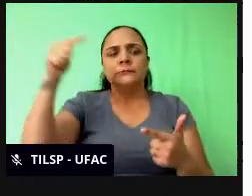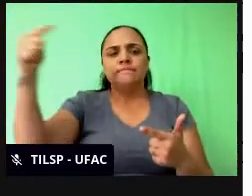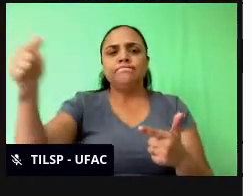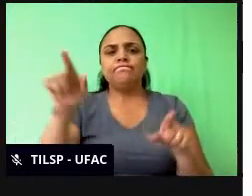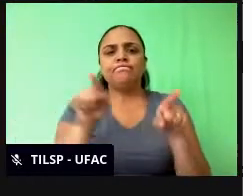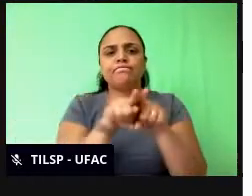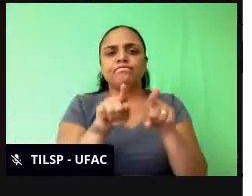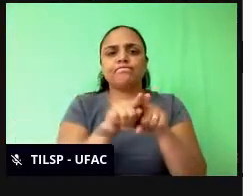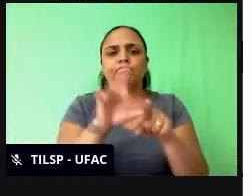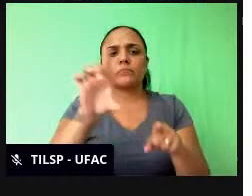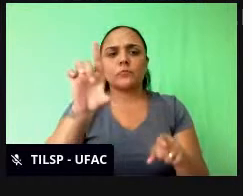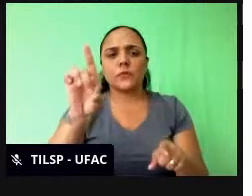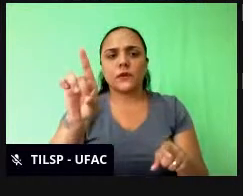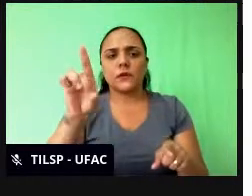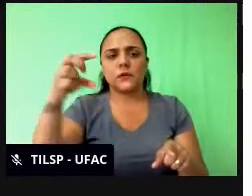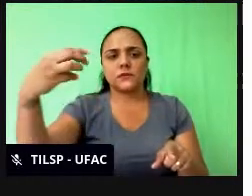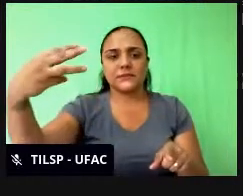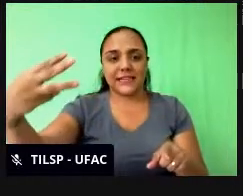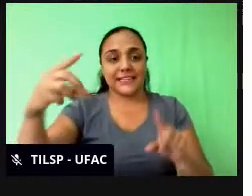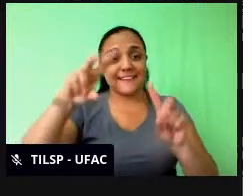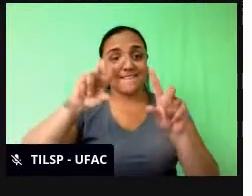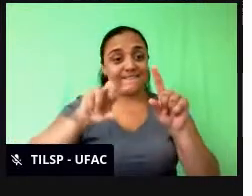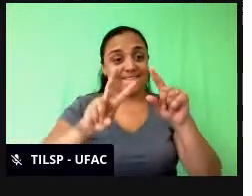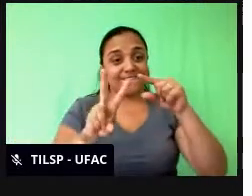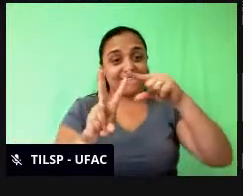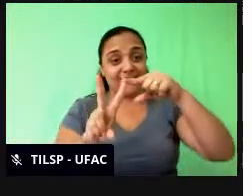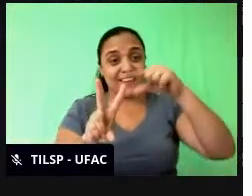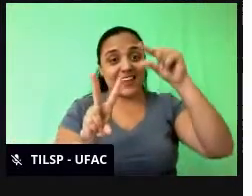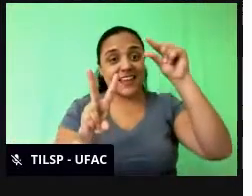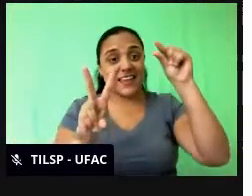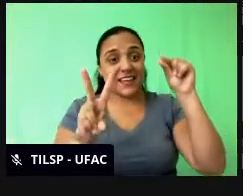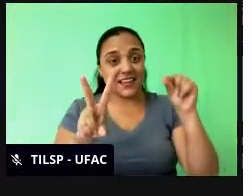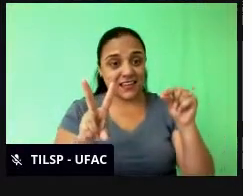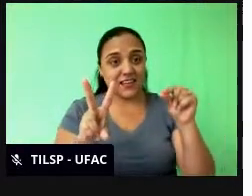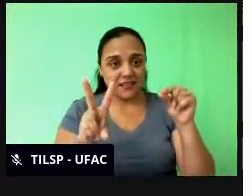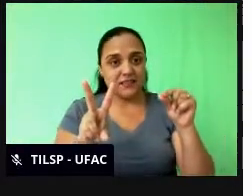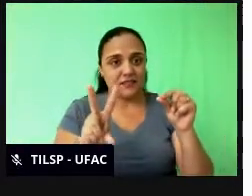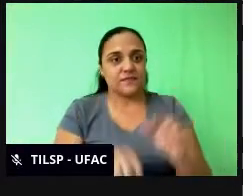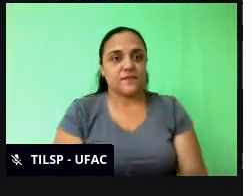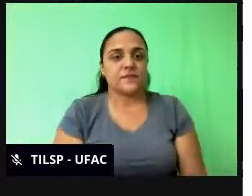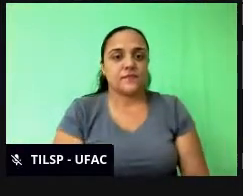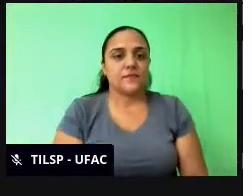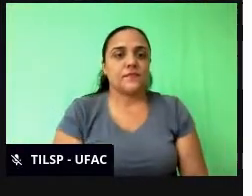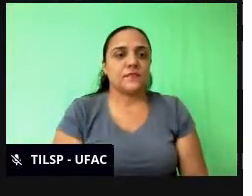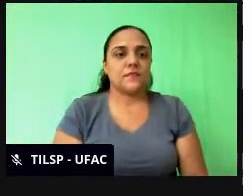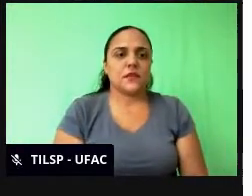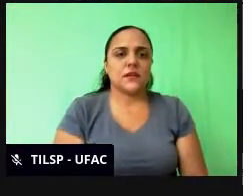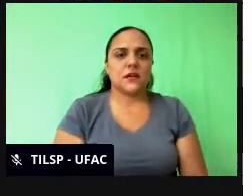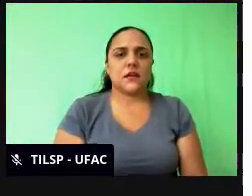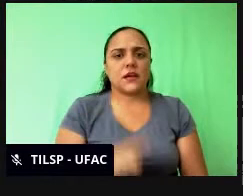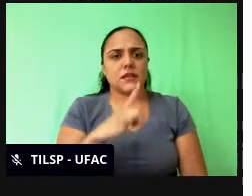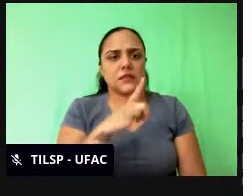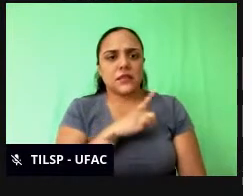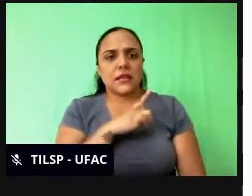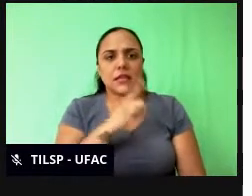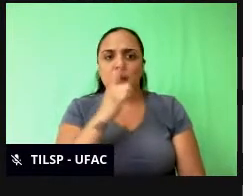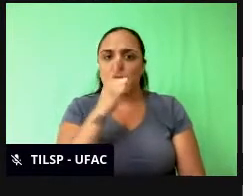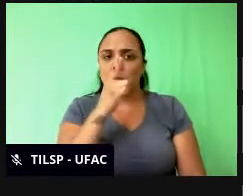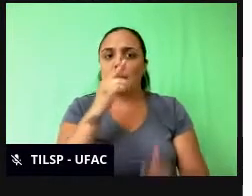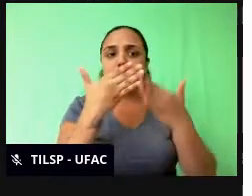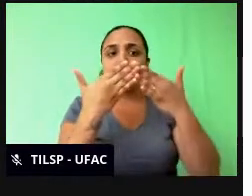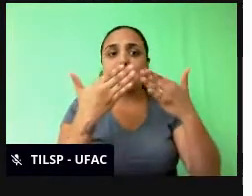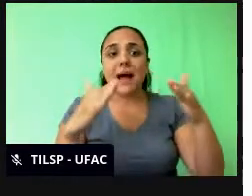D3 vegana, que ela é retirada dos líquens que estão presentes nos mares, nos